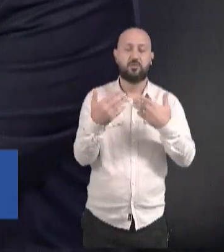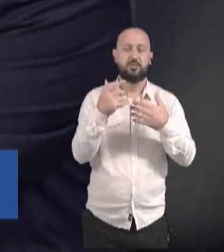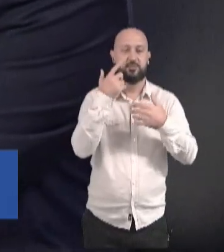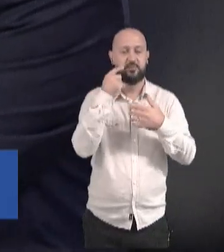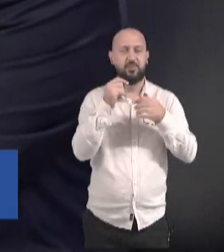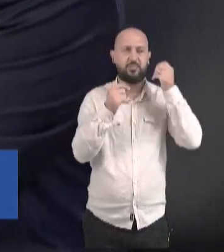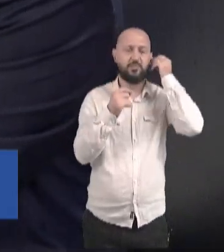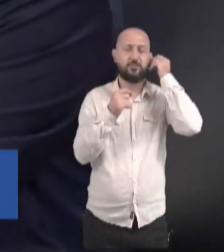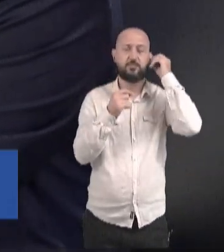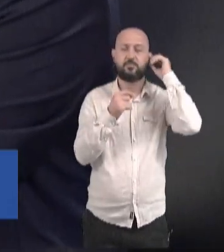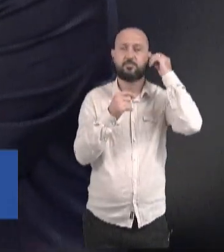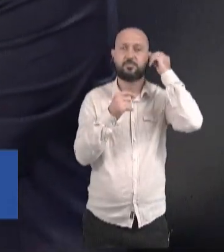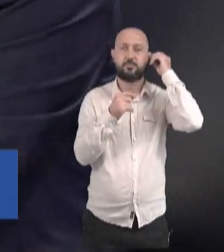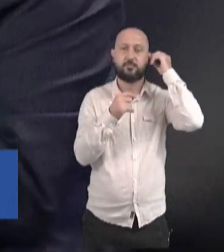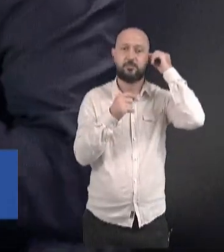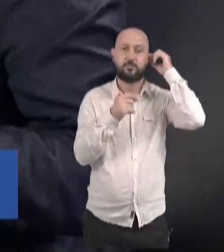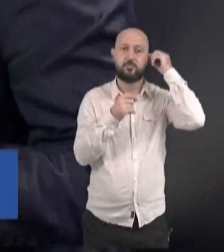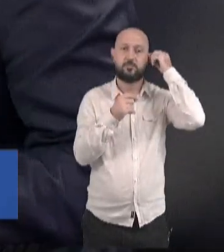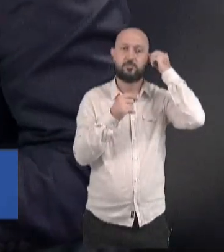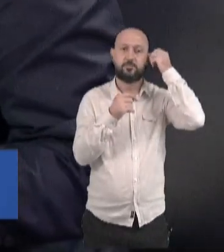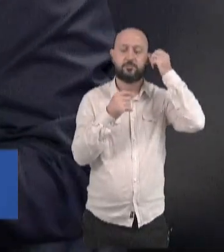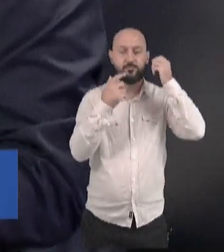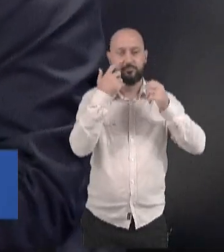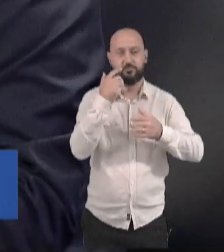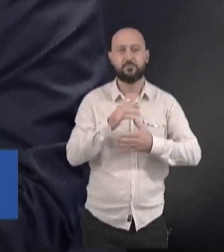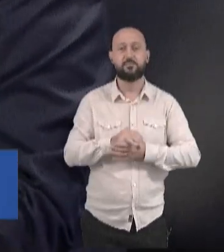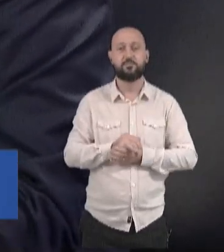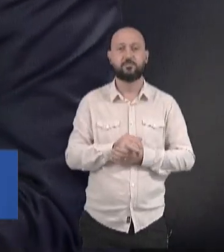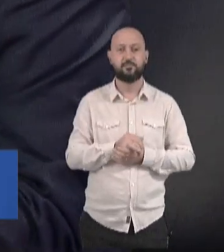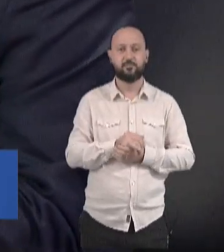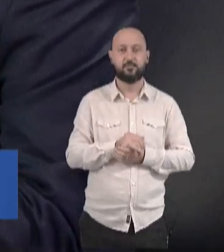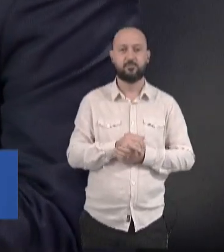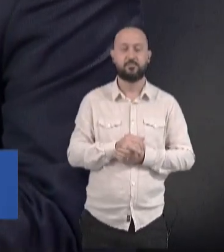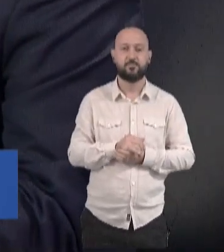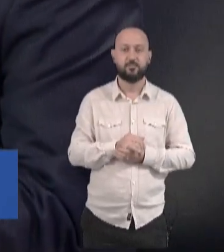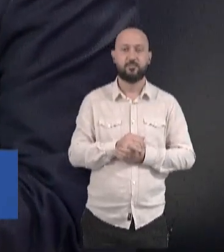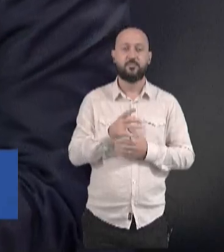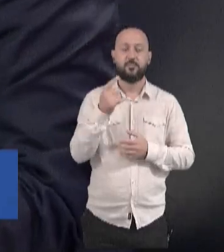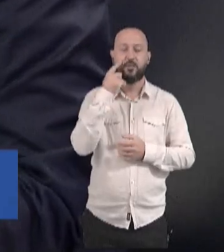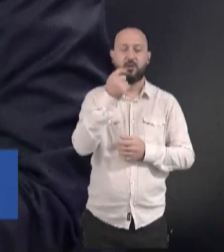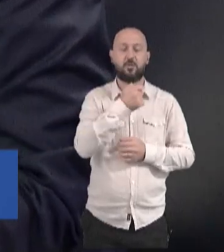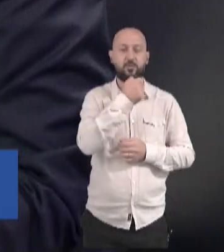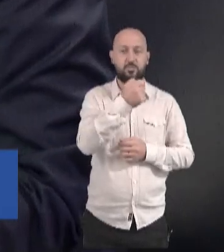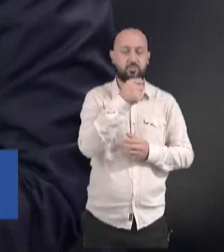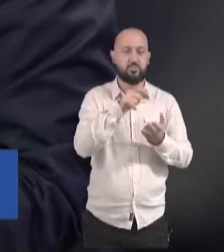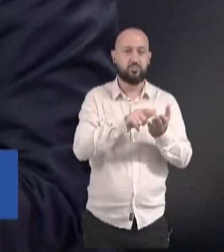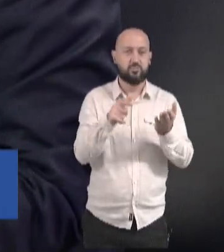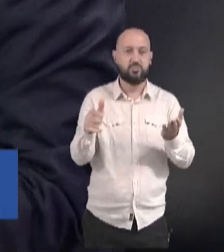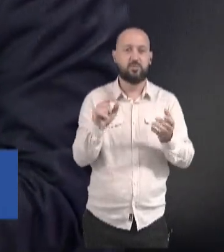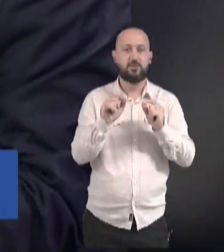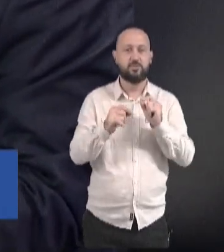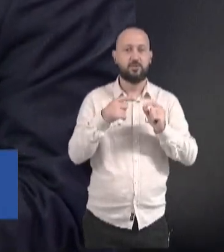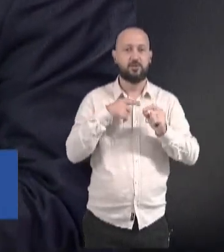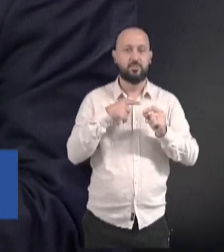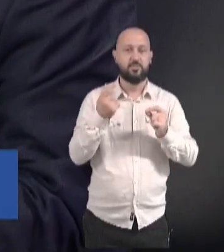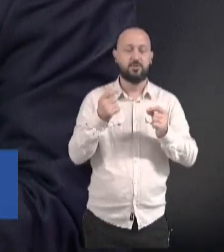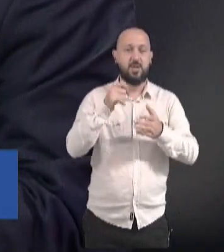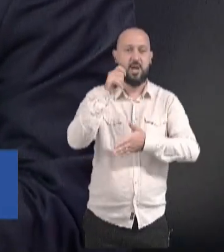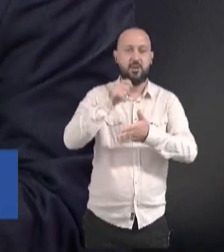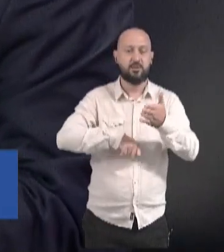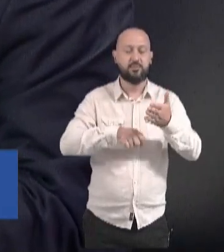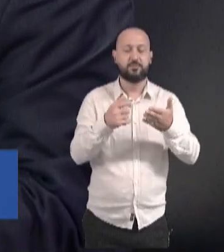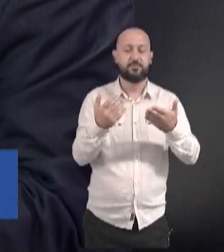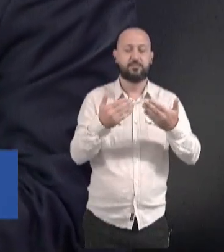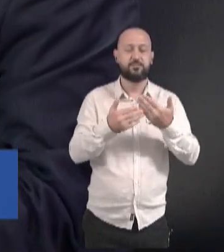você viu tal coisa? Então ele ouviu o rádio, né? Ou um jornal impresso, que quem tinha